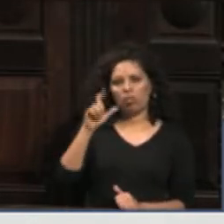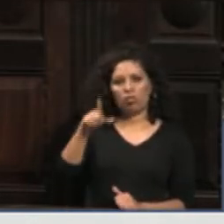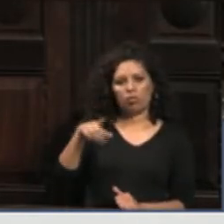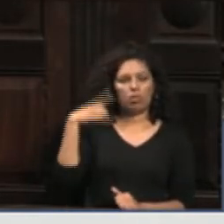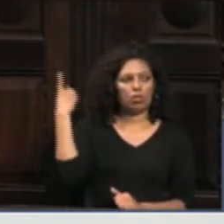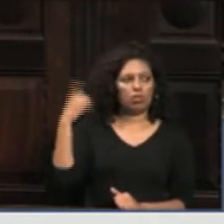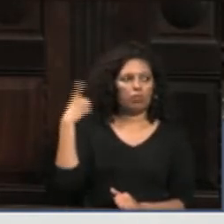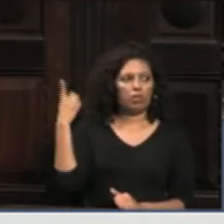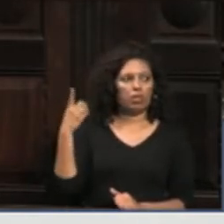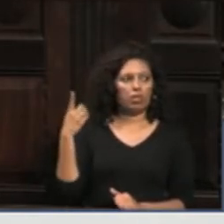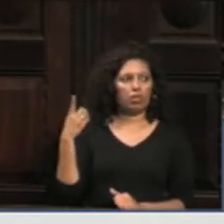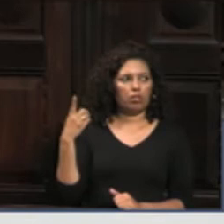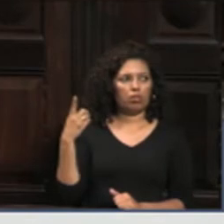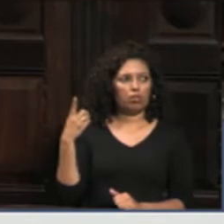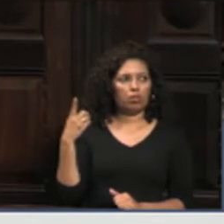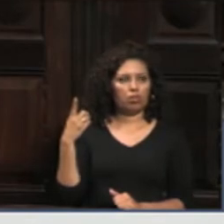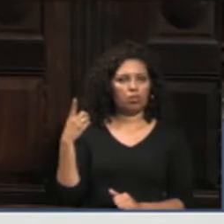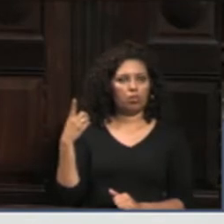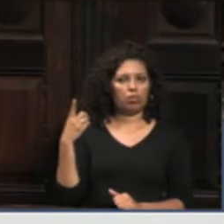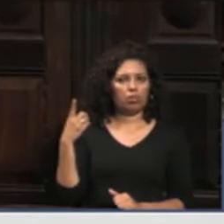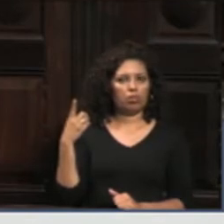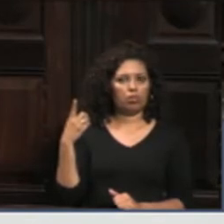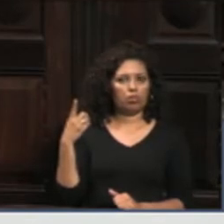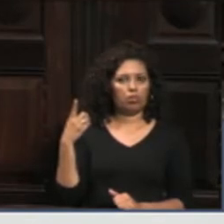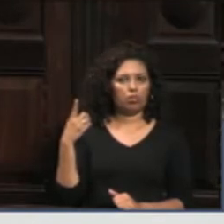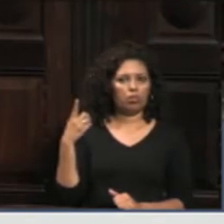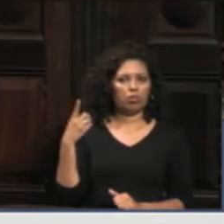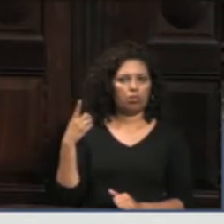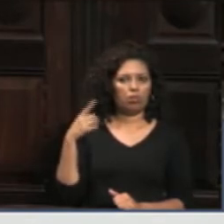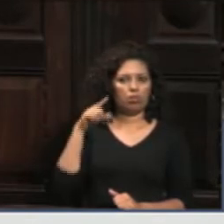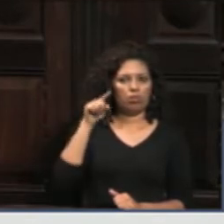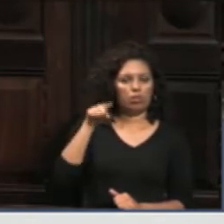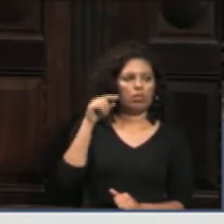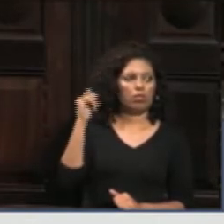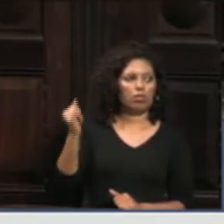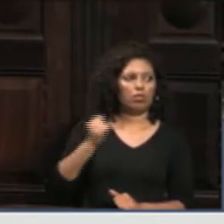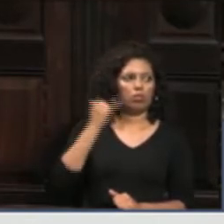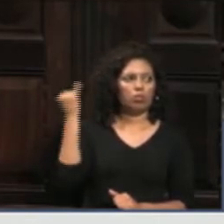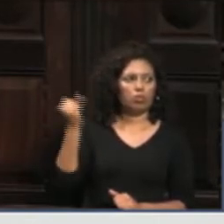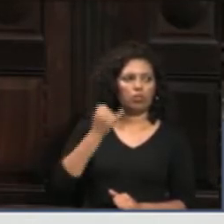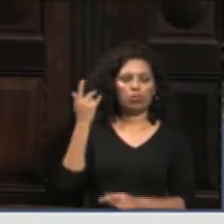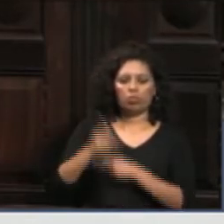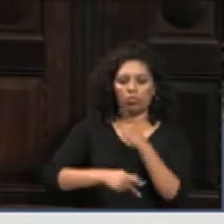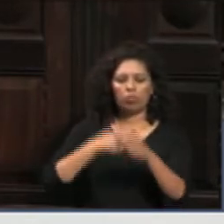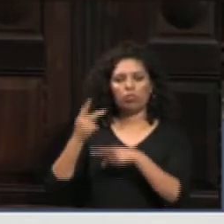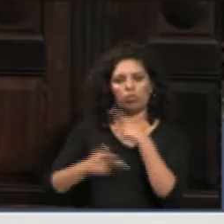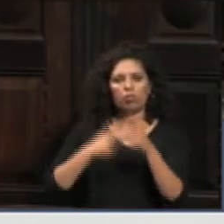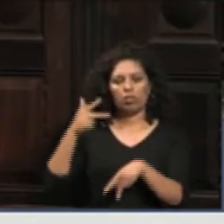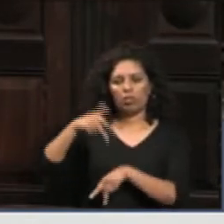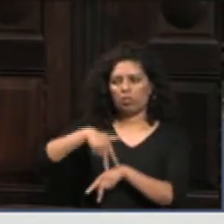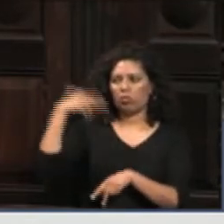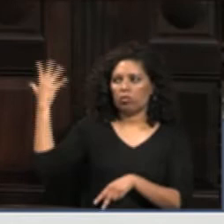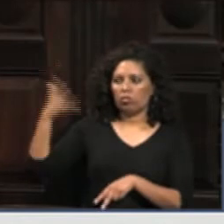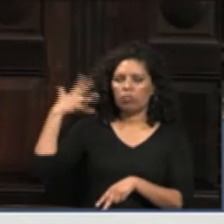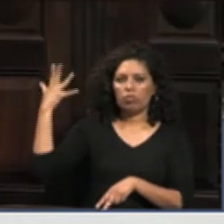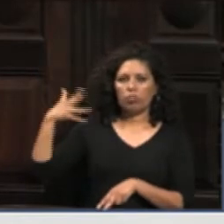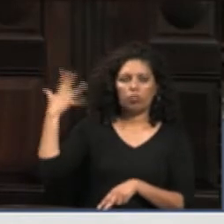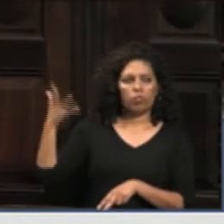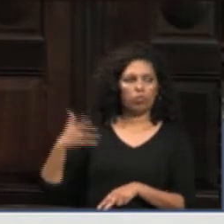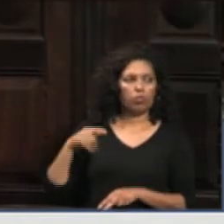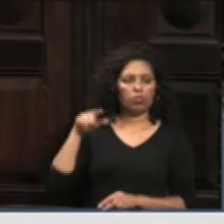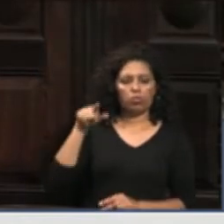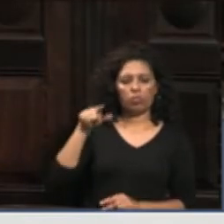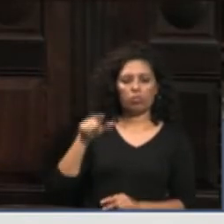disse isso para algumas vezes, a Vossa Excelência, mas é importante falar aqui na tribuna, que o senhor é